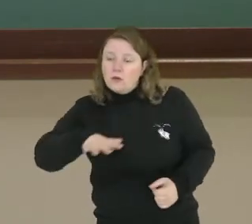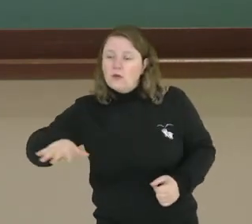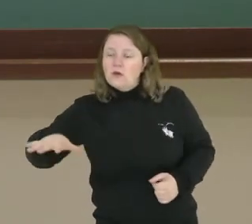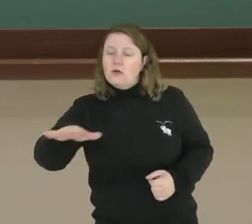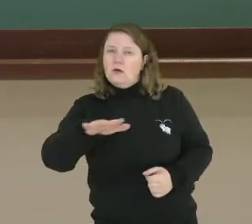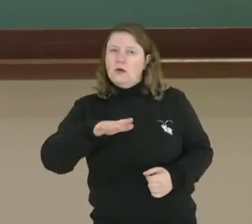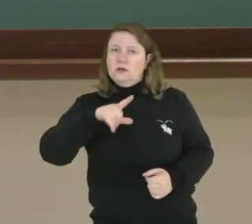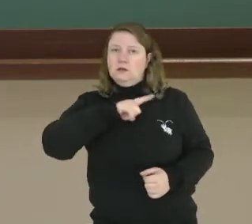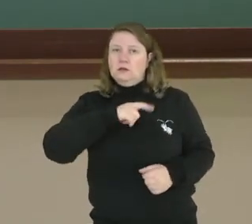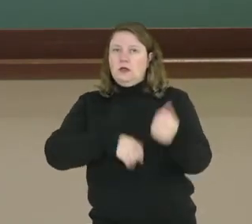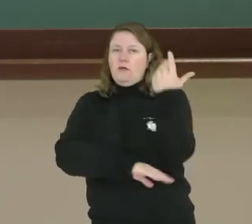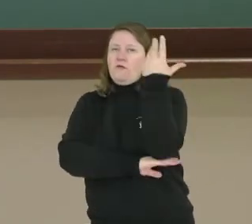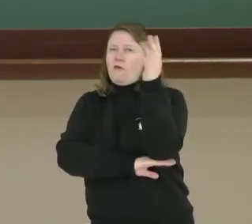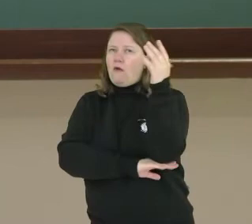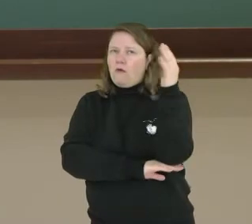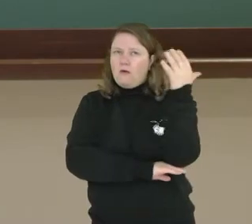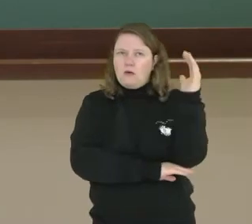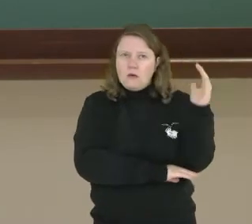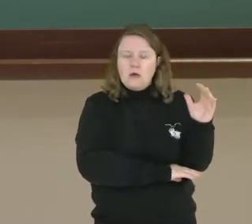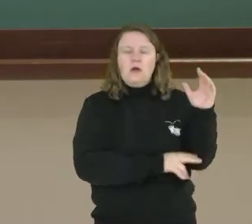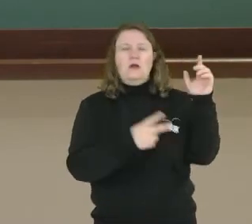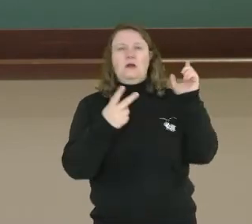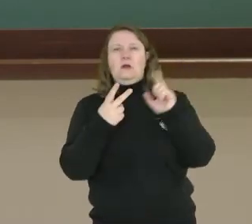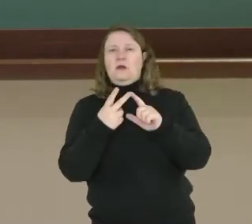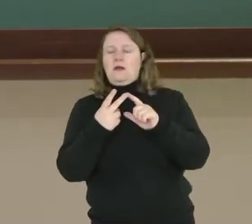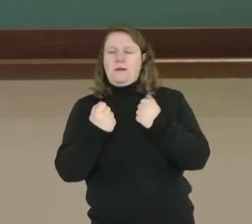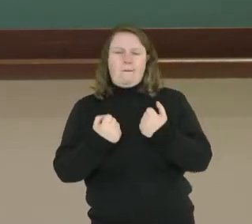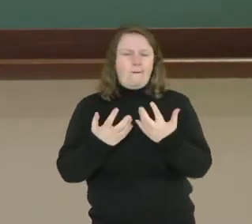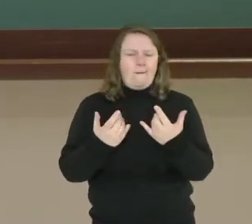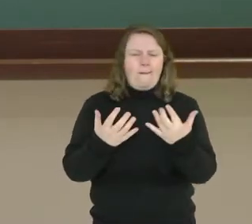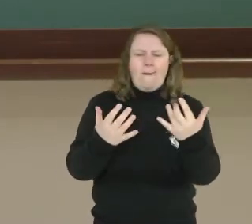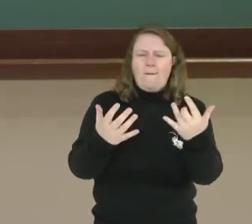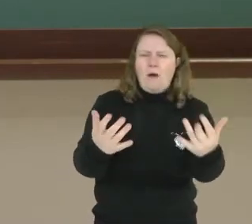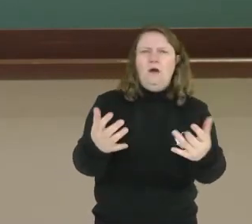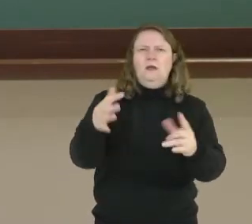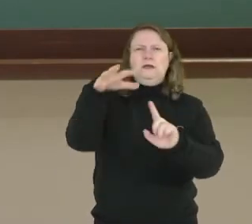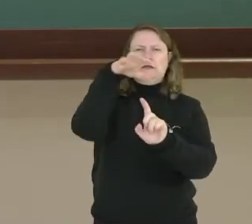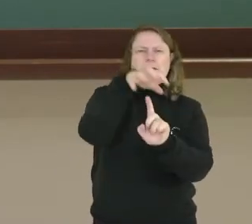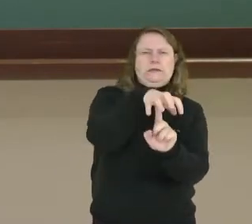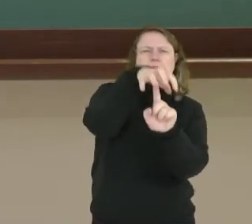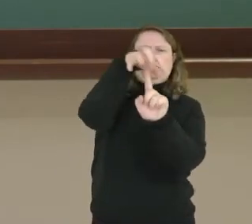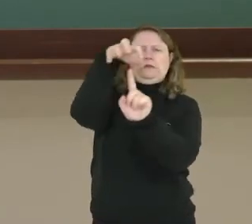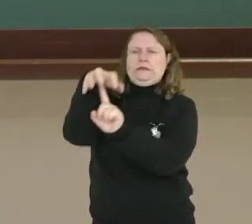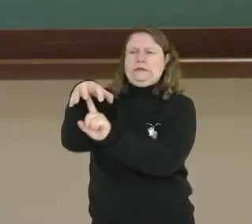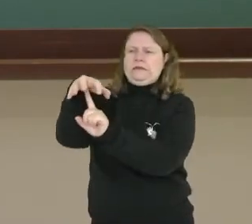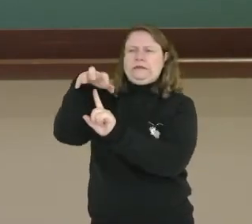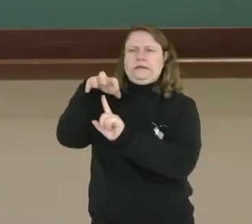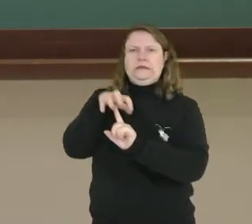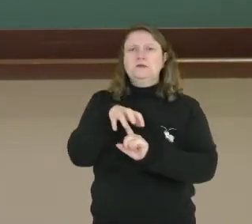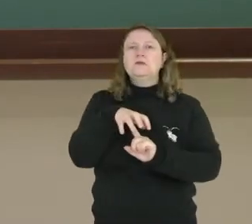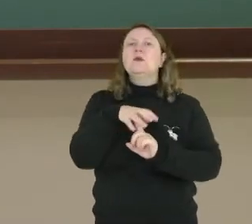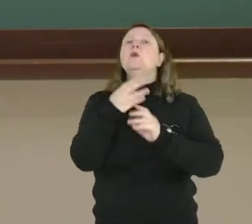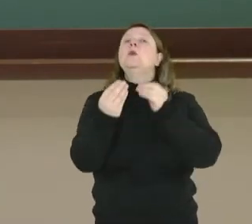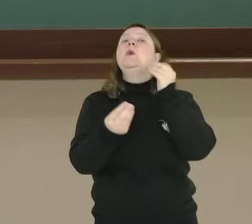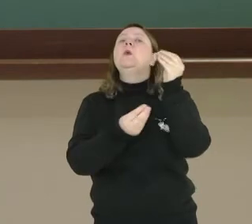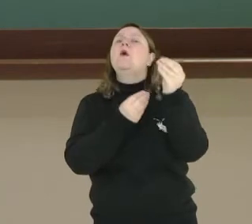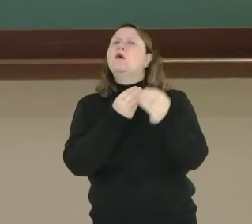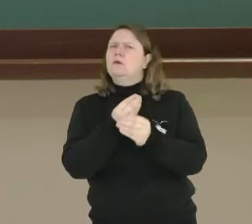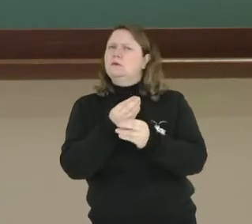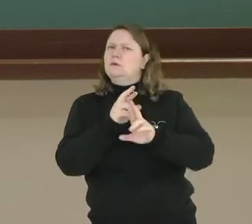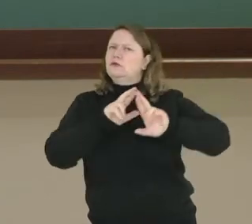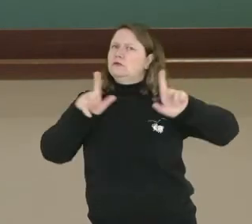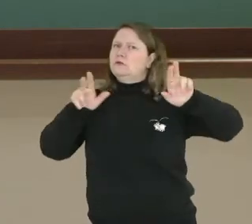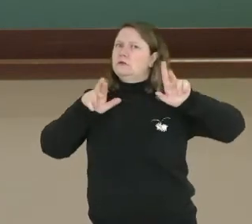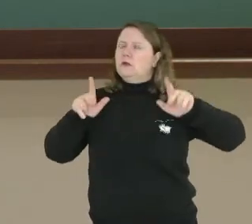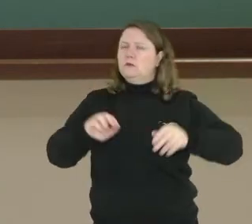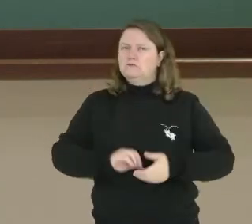floresta atlântica, que áreas eu tenho mata de araucária, que áreas eu tenho os campos ou cerrado. E aí vocês deveriam